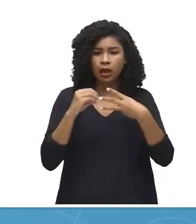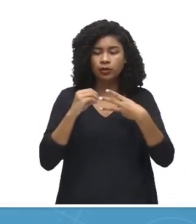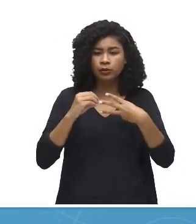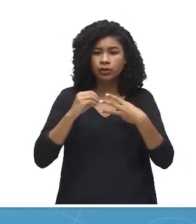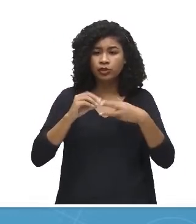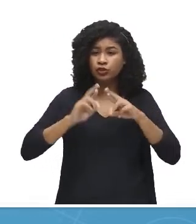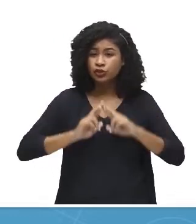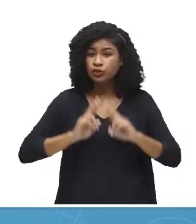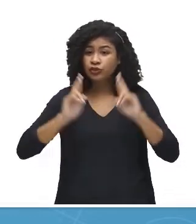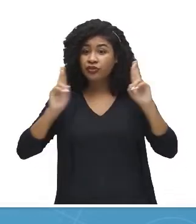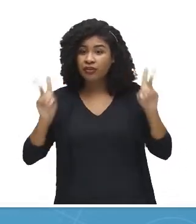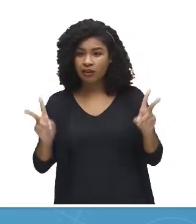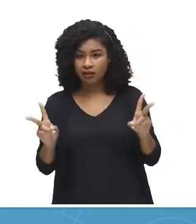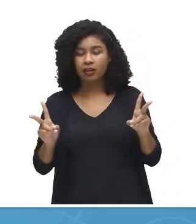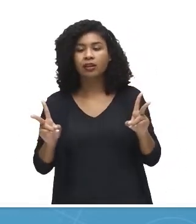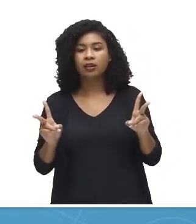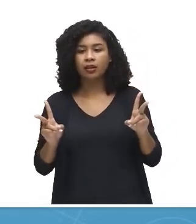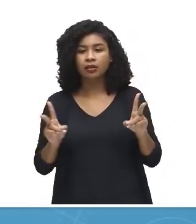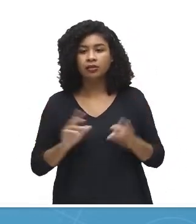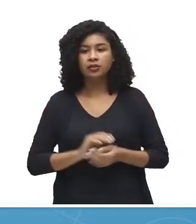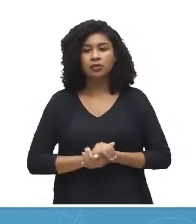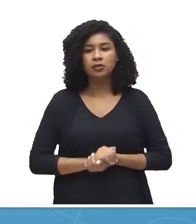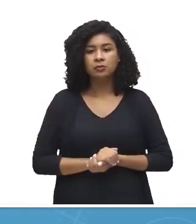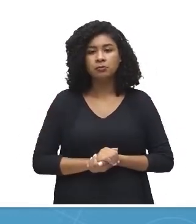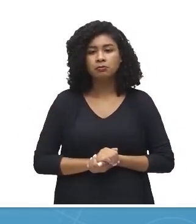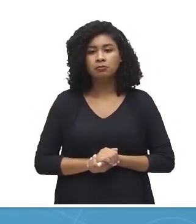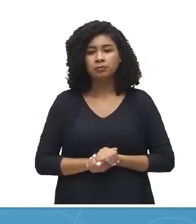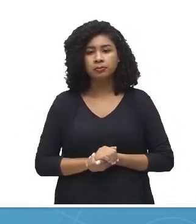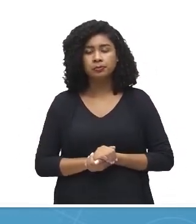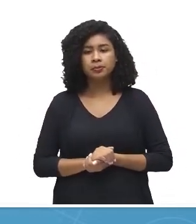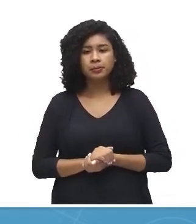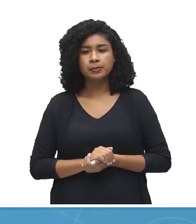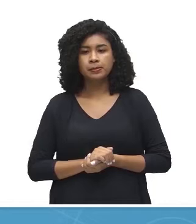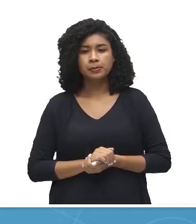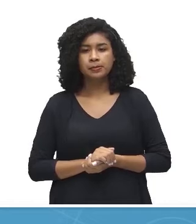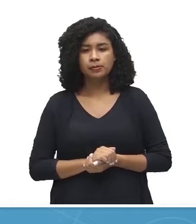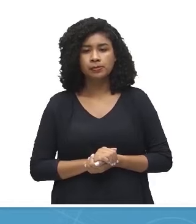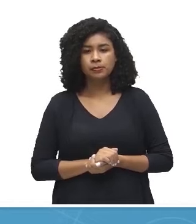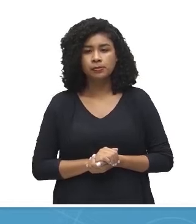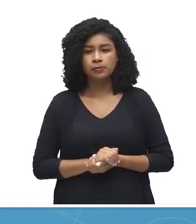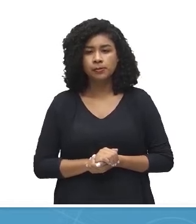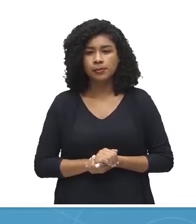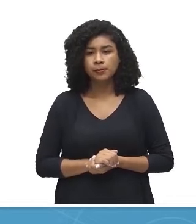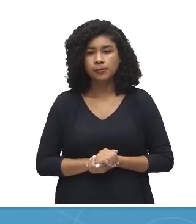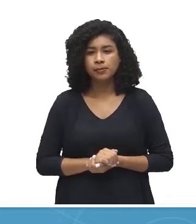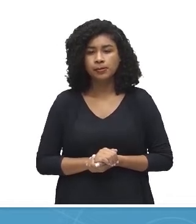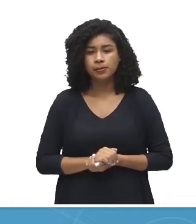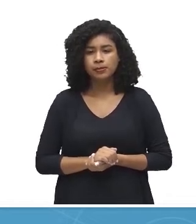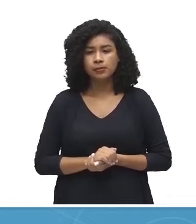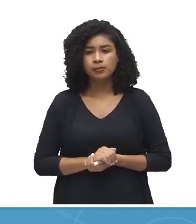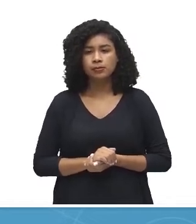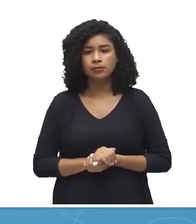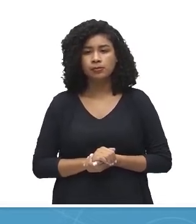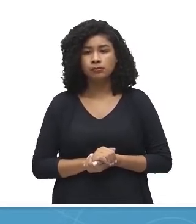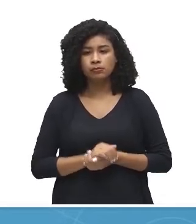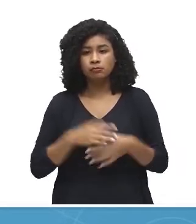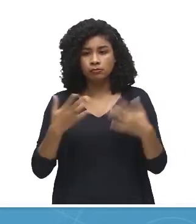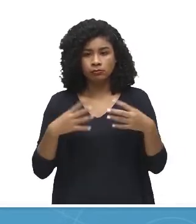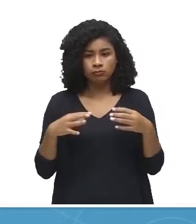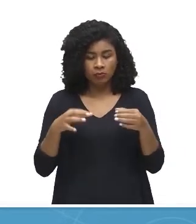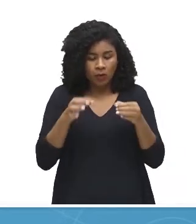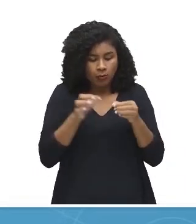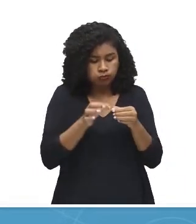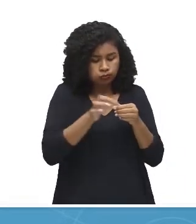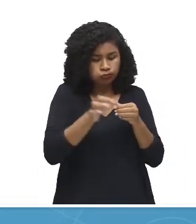diferentes formas, com pouco ou quase nenhum fluido intersticial, que é uma substância entre as células e vaso